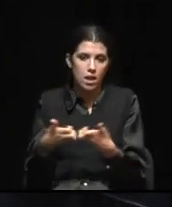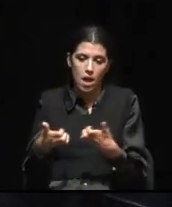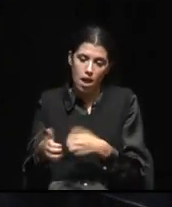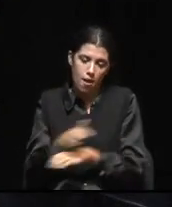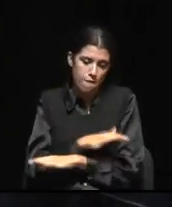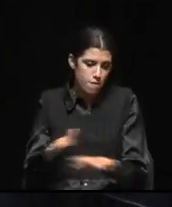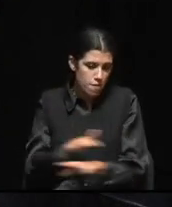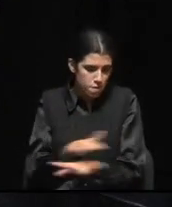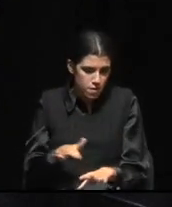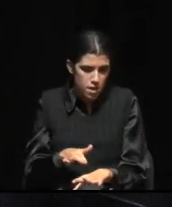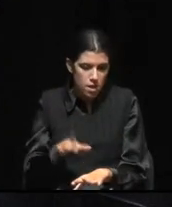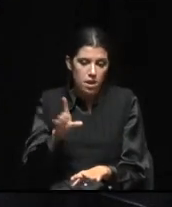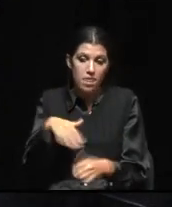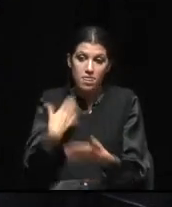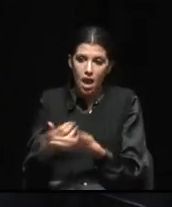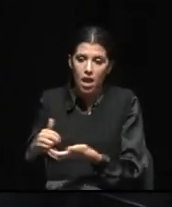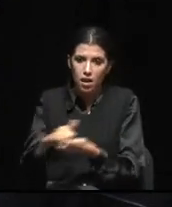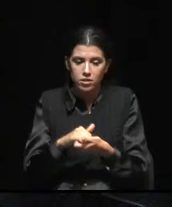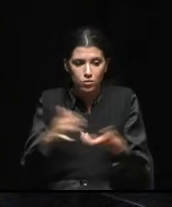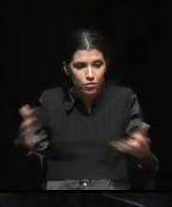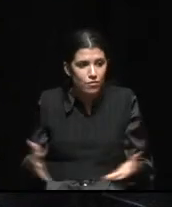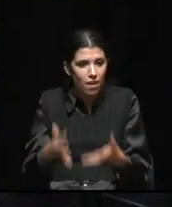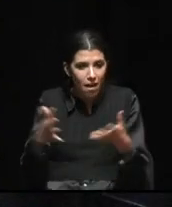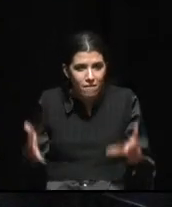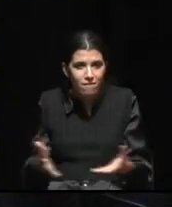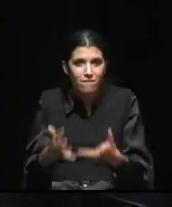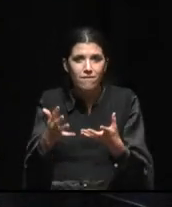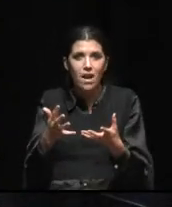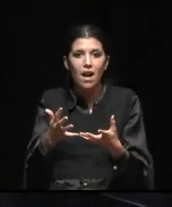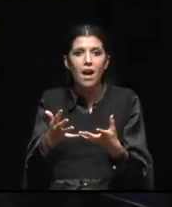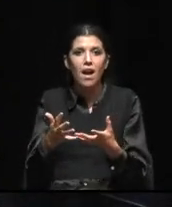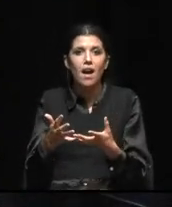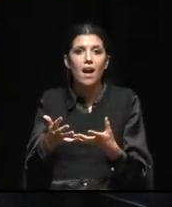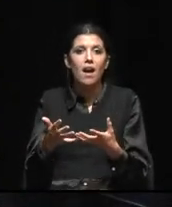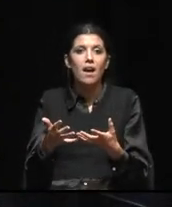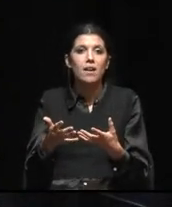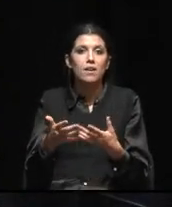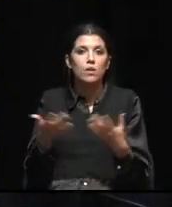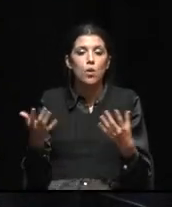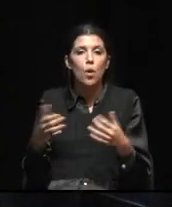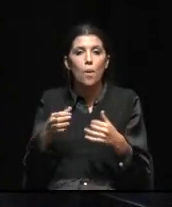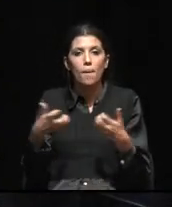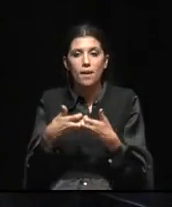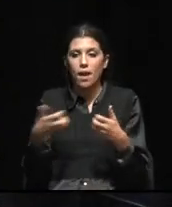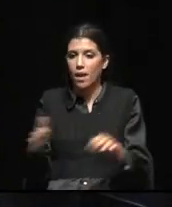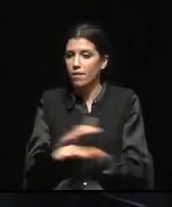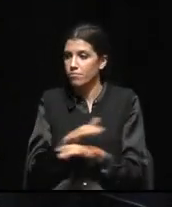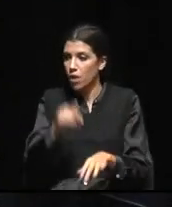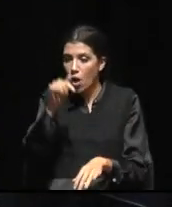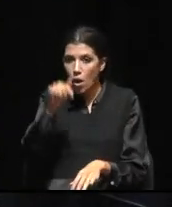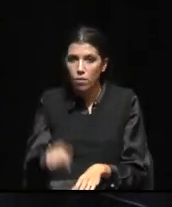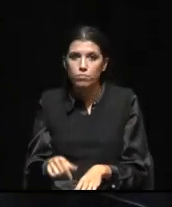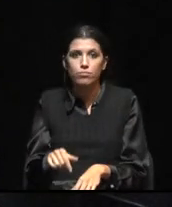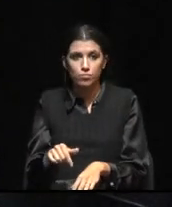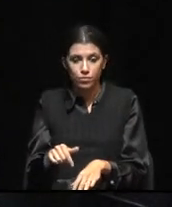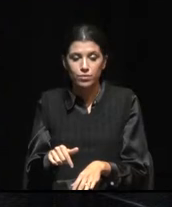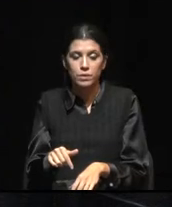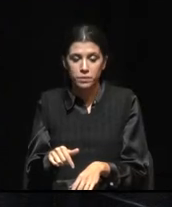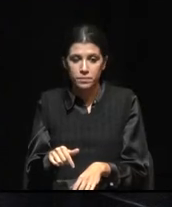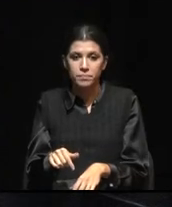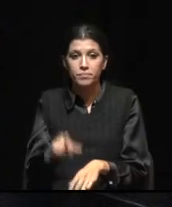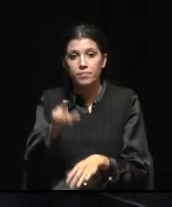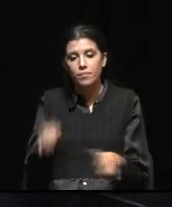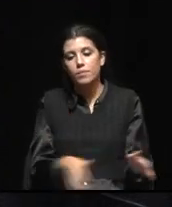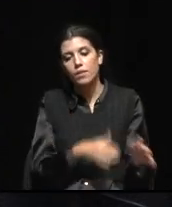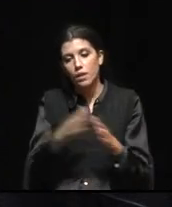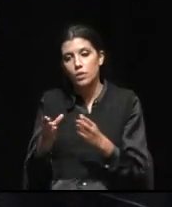Solidariedade é estarmos a todas as ações conducentes ao sar fogo imediato e permanente em gasa e